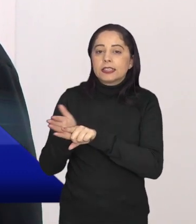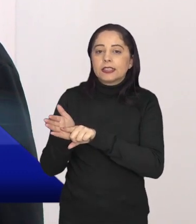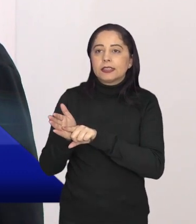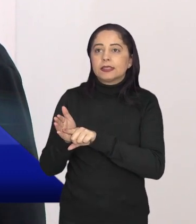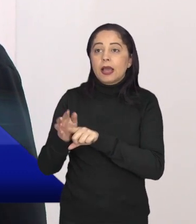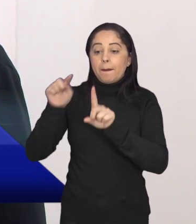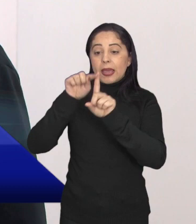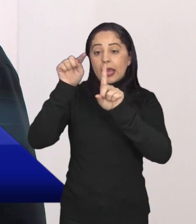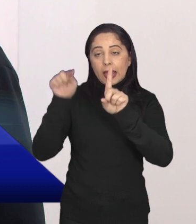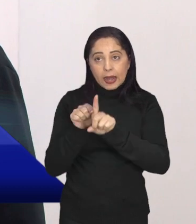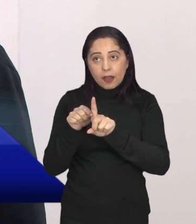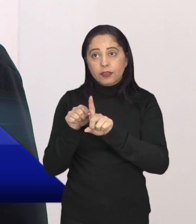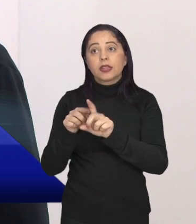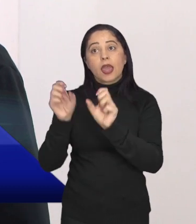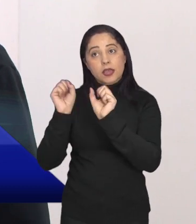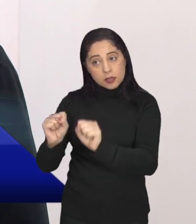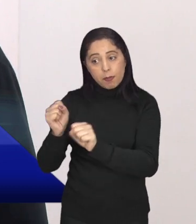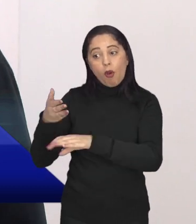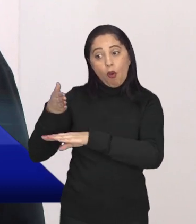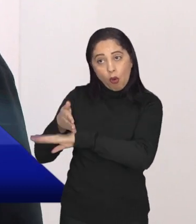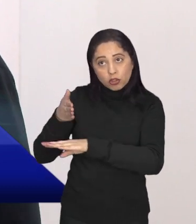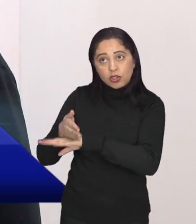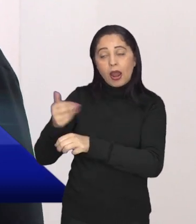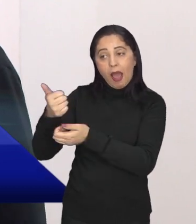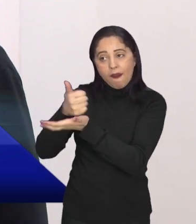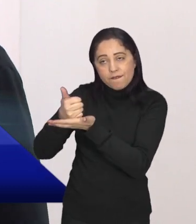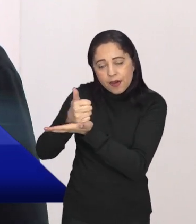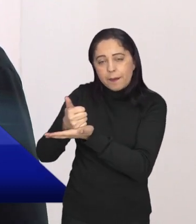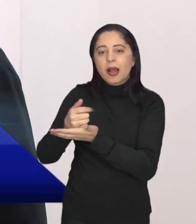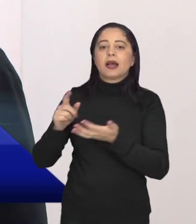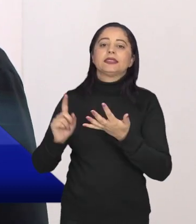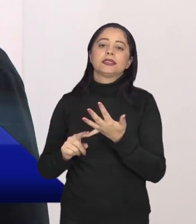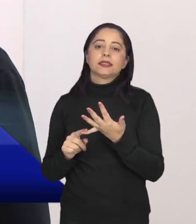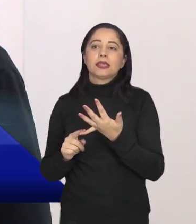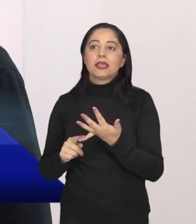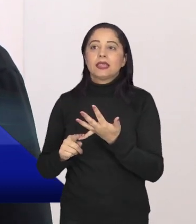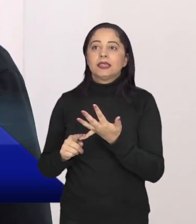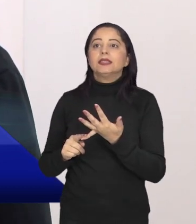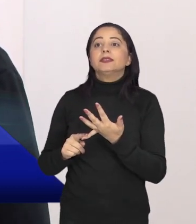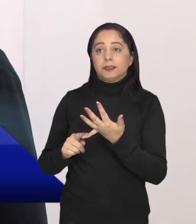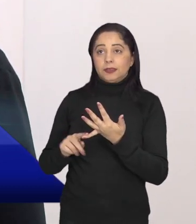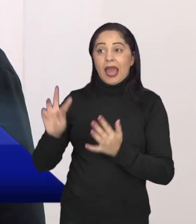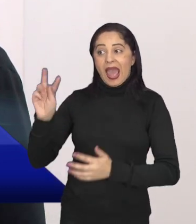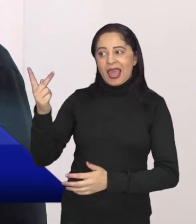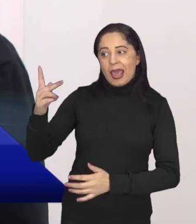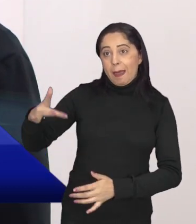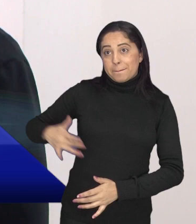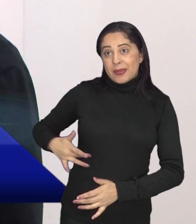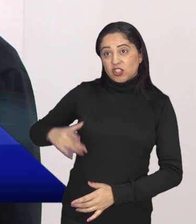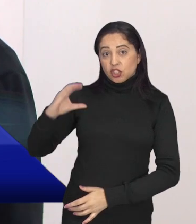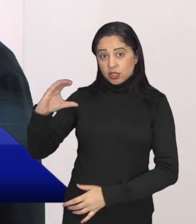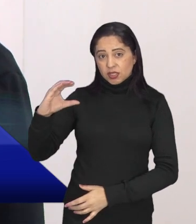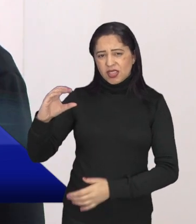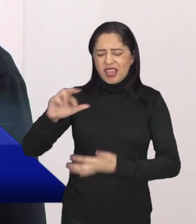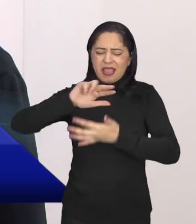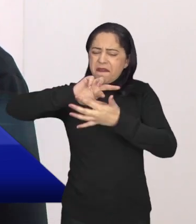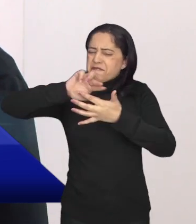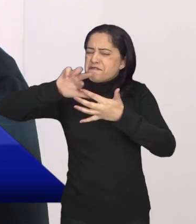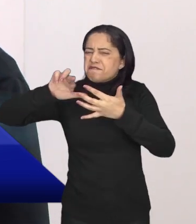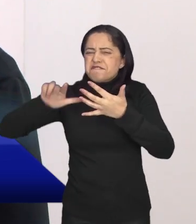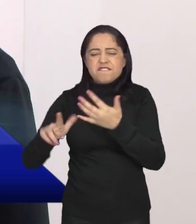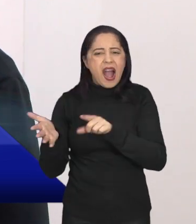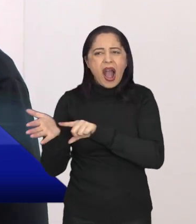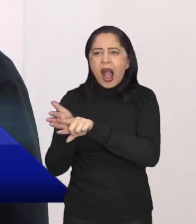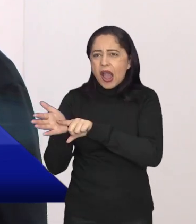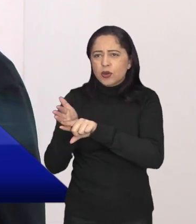teste de gravidez poderão ser realizados hepatite C então tem uma gama de coisas que